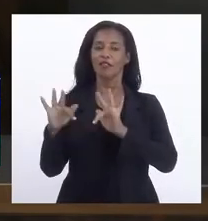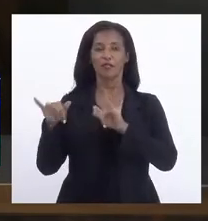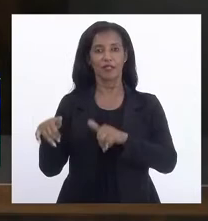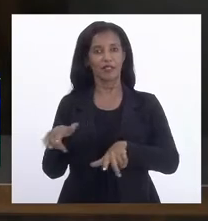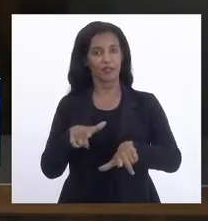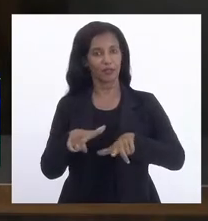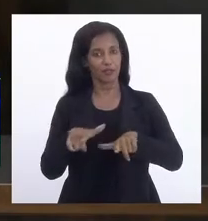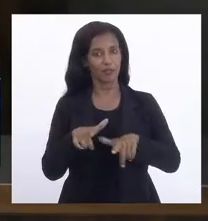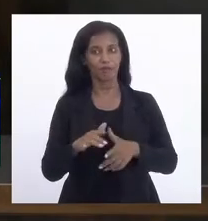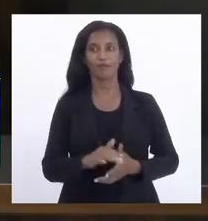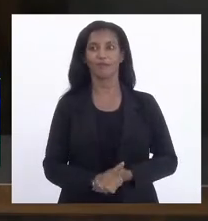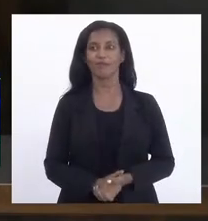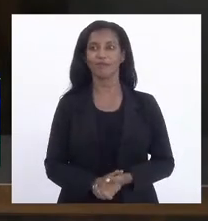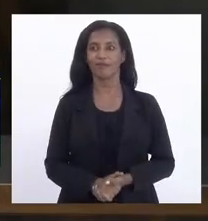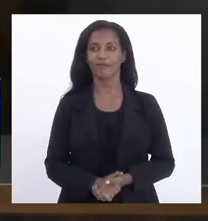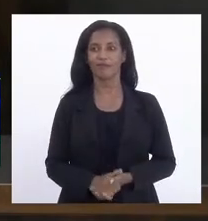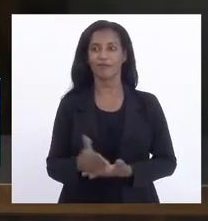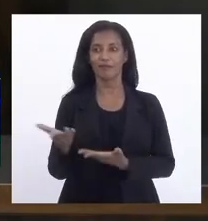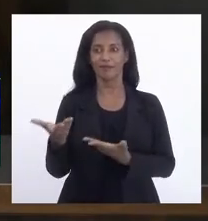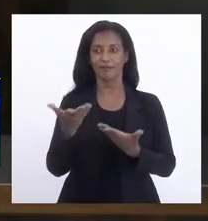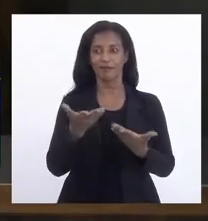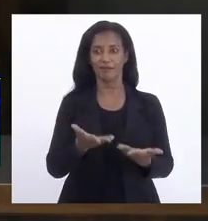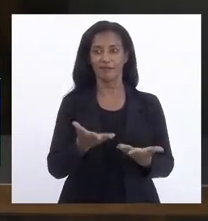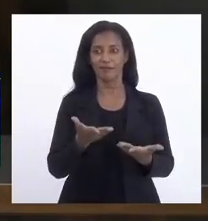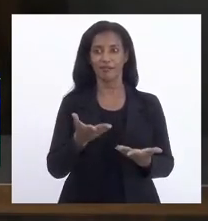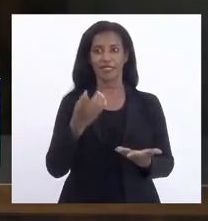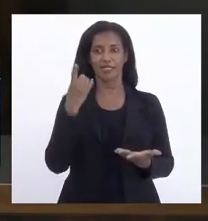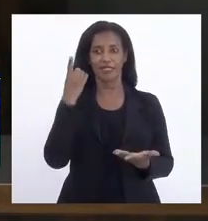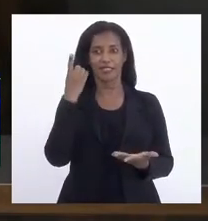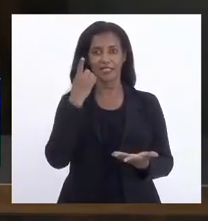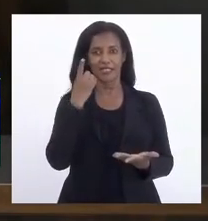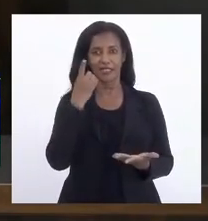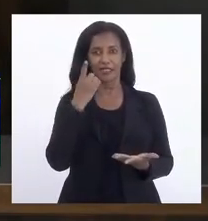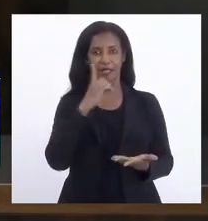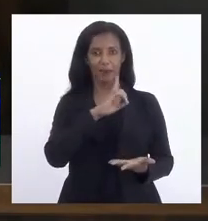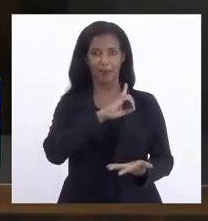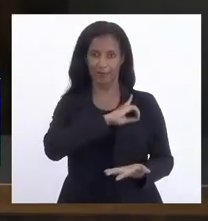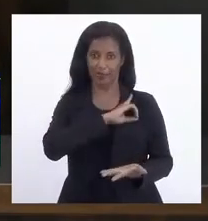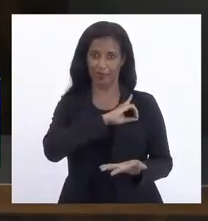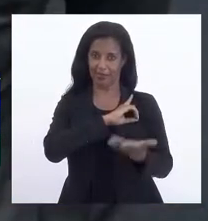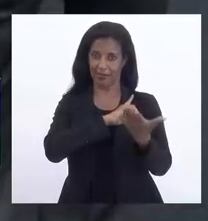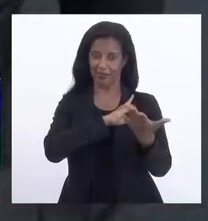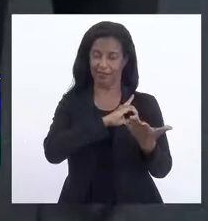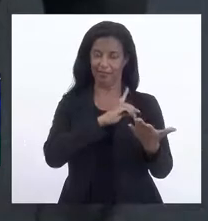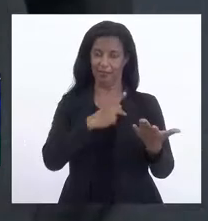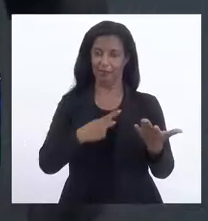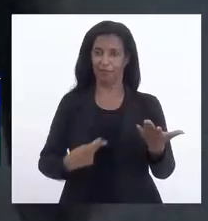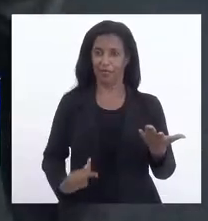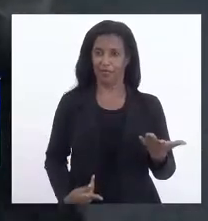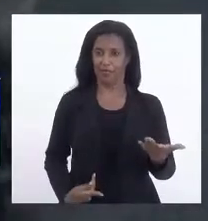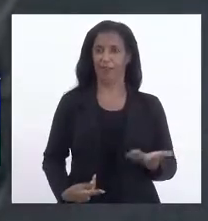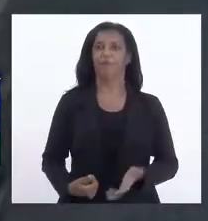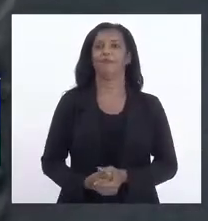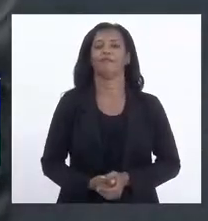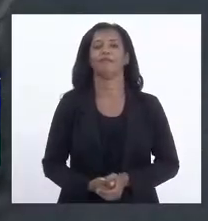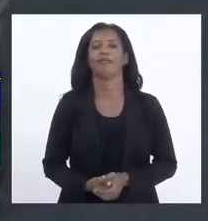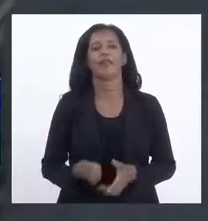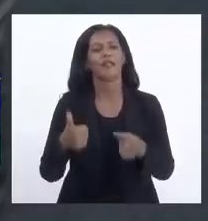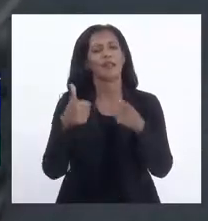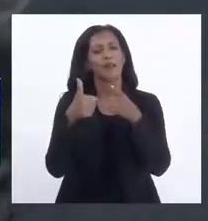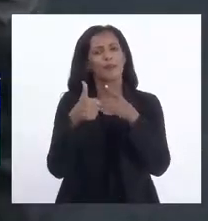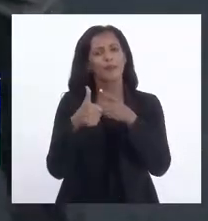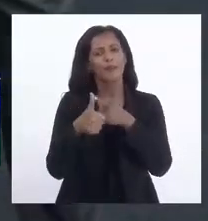trabalhos, passa a palavra para a nobre deputada Marta Rocha. Presidente, em primeiro lugar, eu queria elogiar